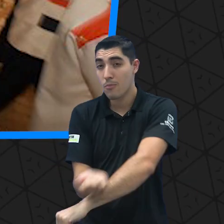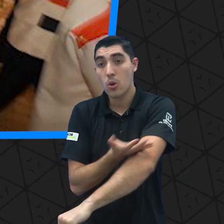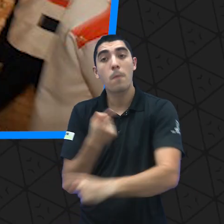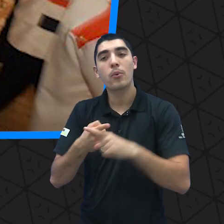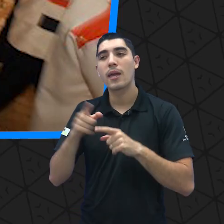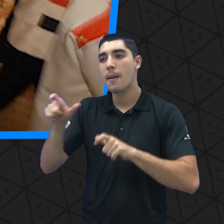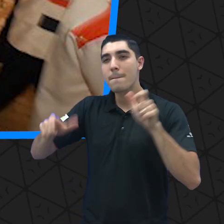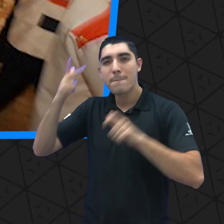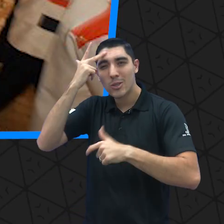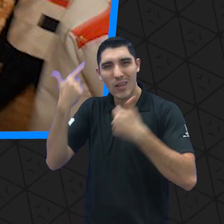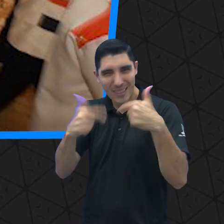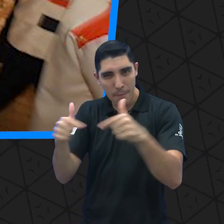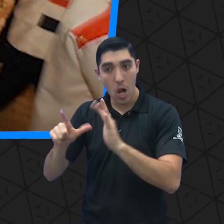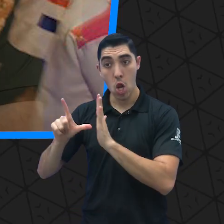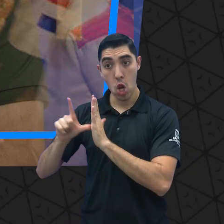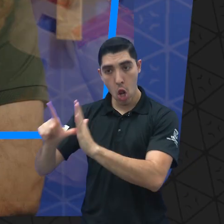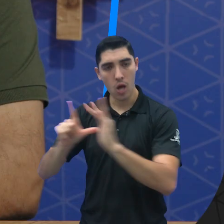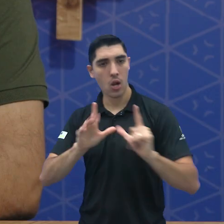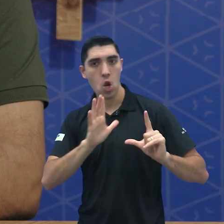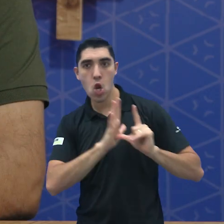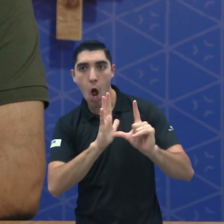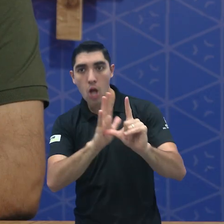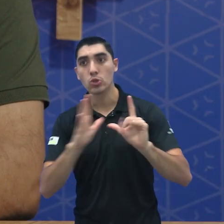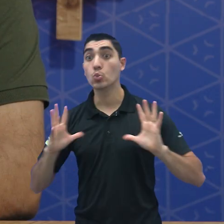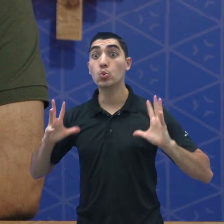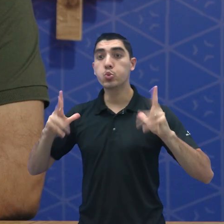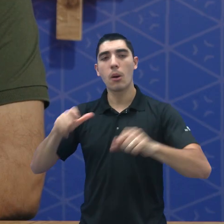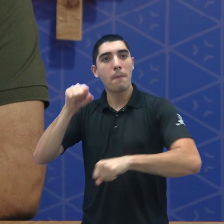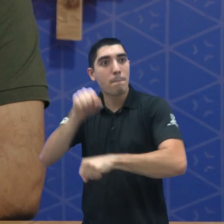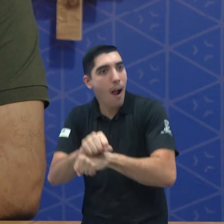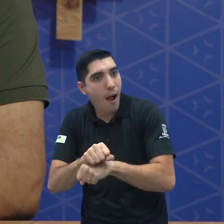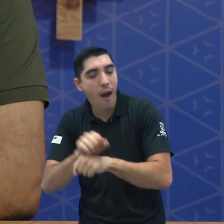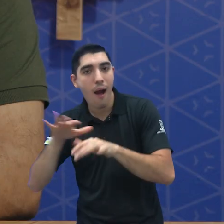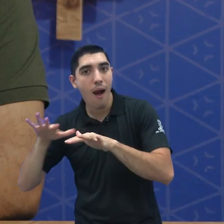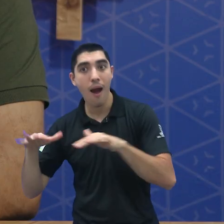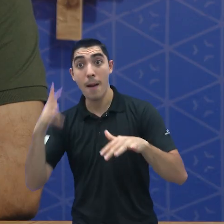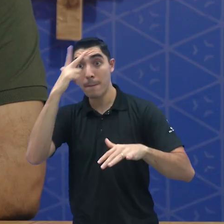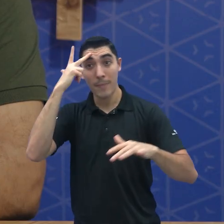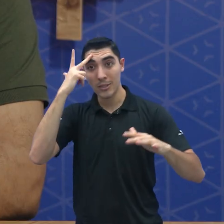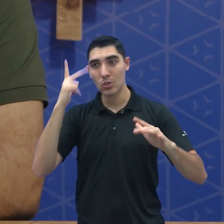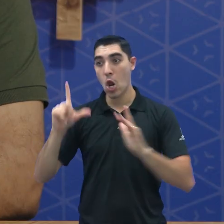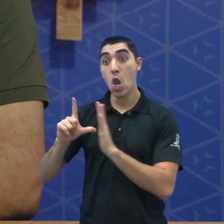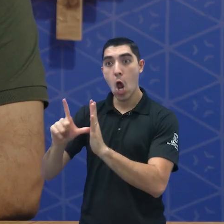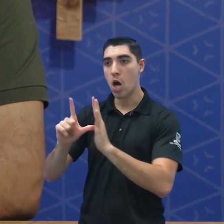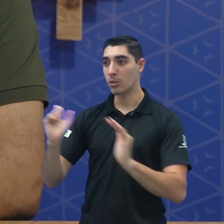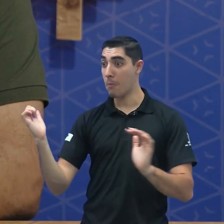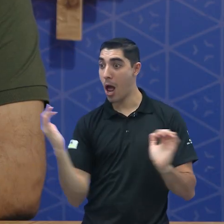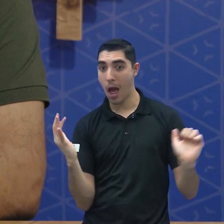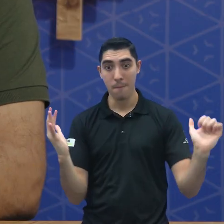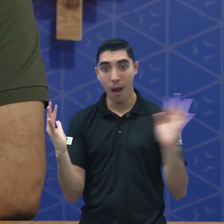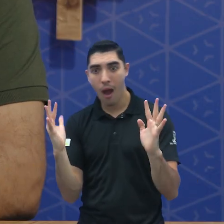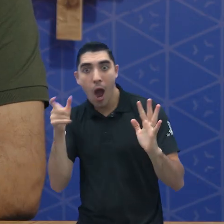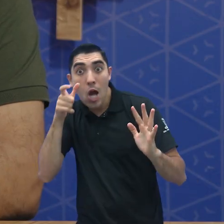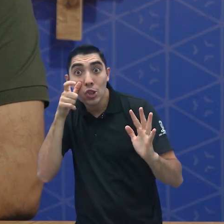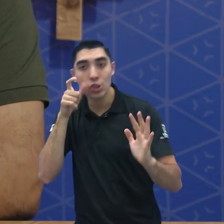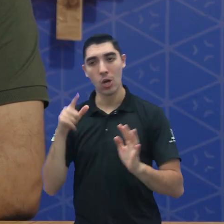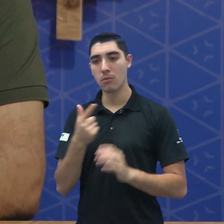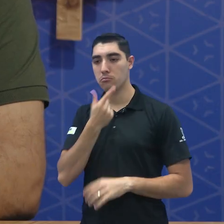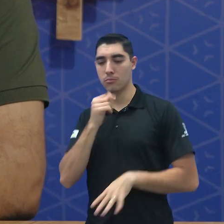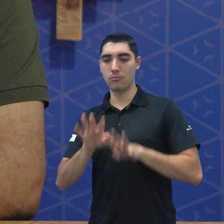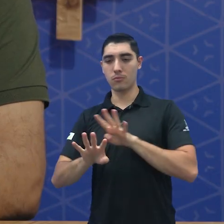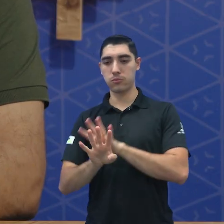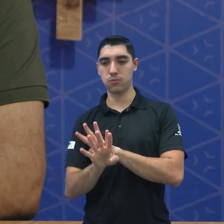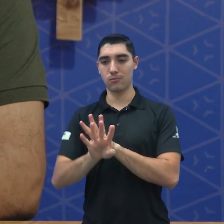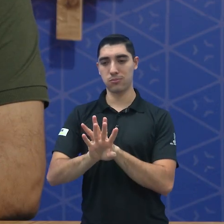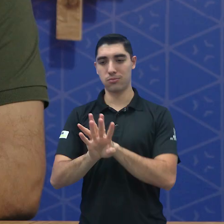pessoal que trabalha, o pessoal que estava fazendo compra, tudo parou, Então você via as pessoas correndo para a porta dos estabelecimentos e vendo aquele movimento dos